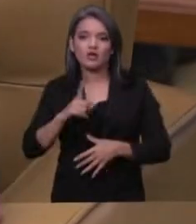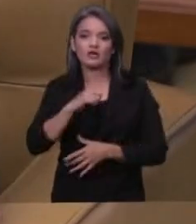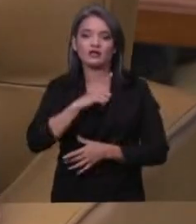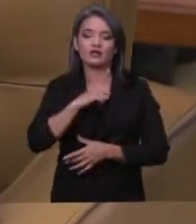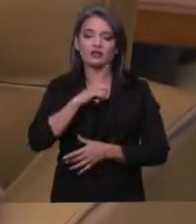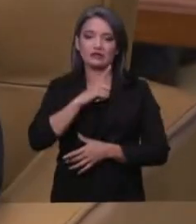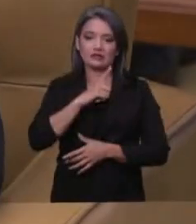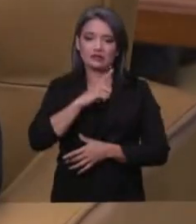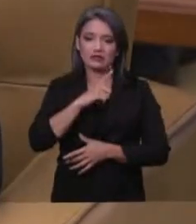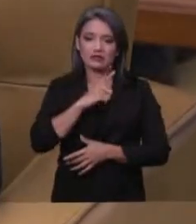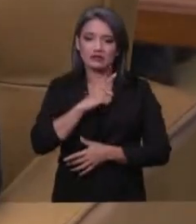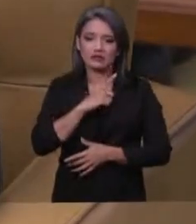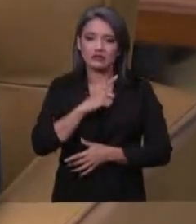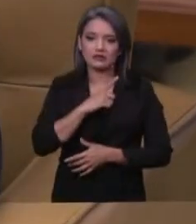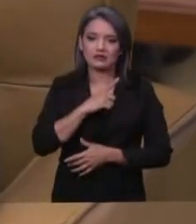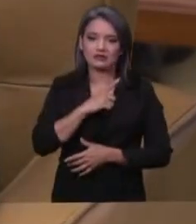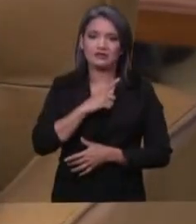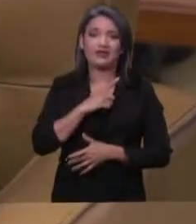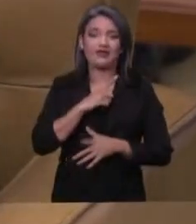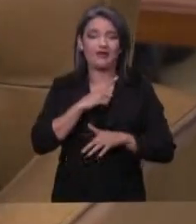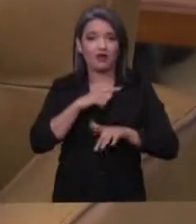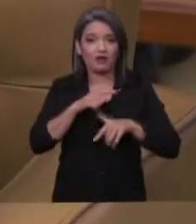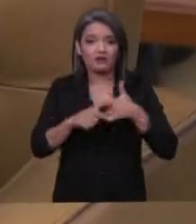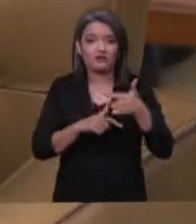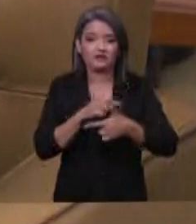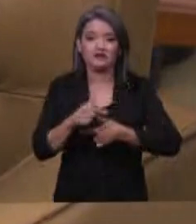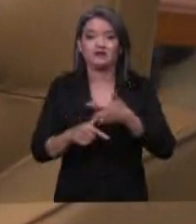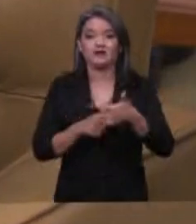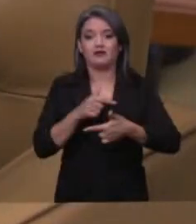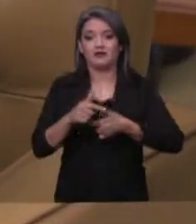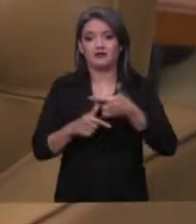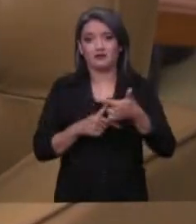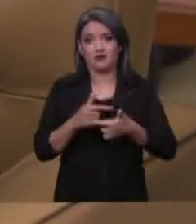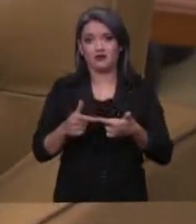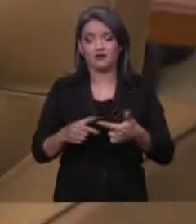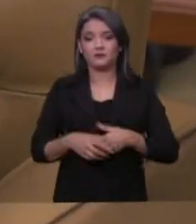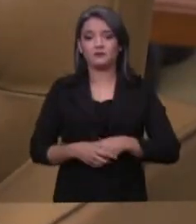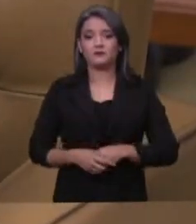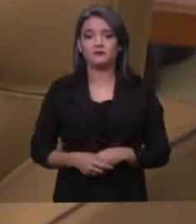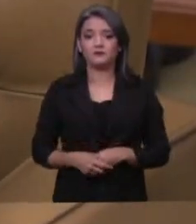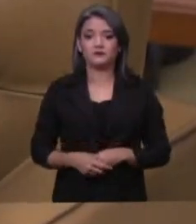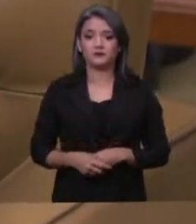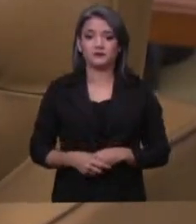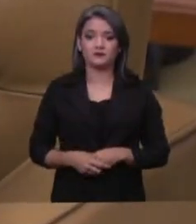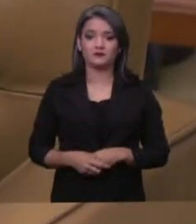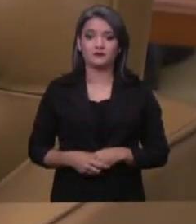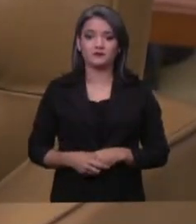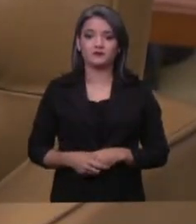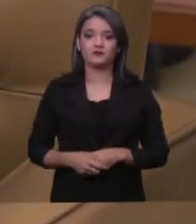envolvem todo esse trabalho e diante mesmo da